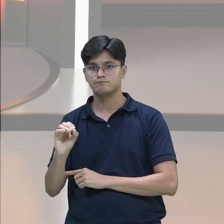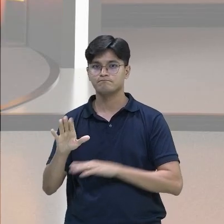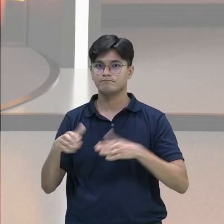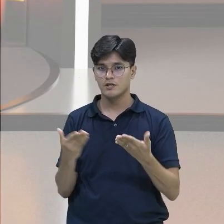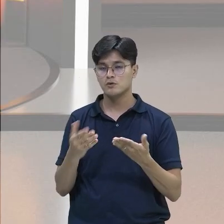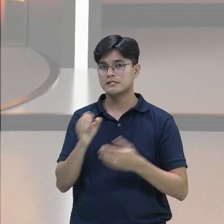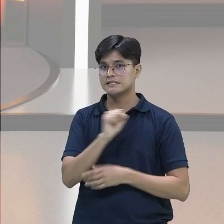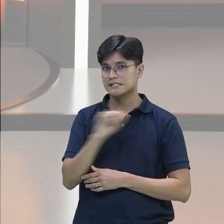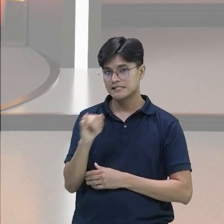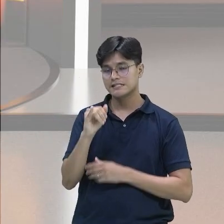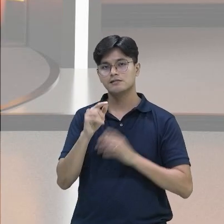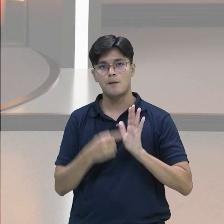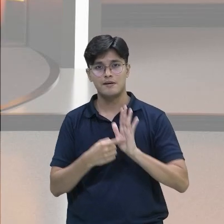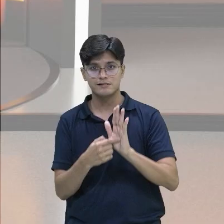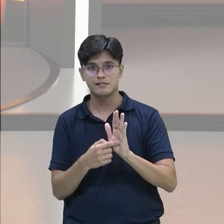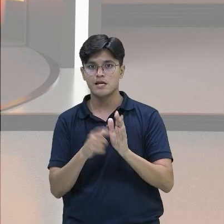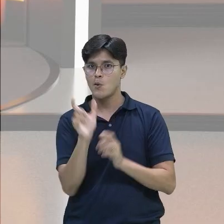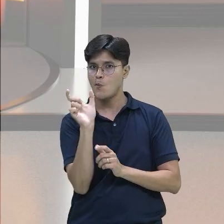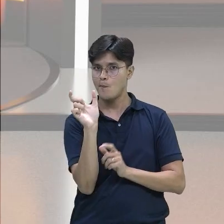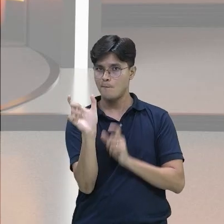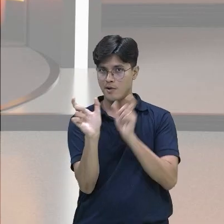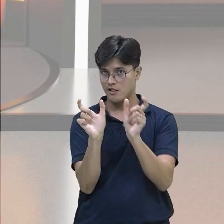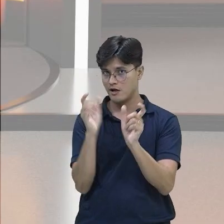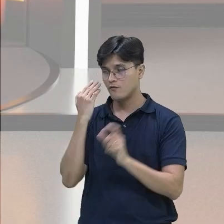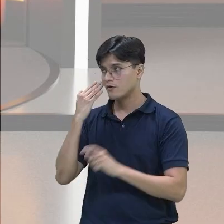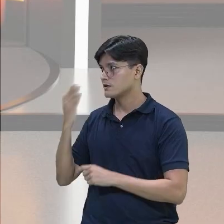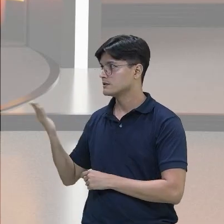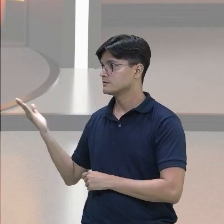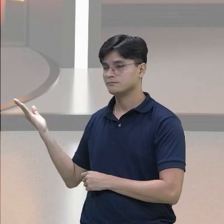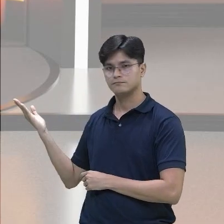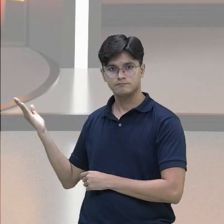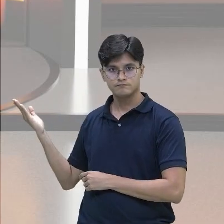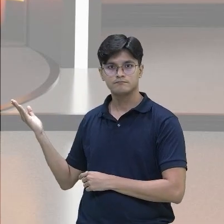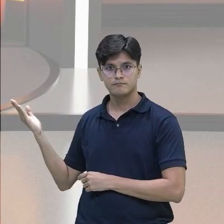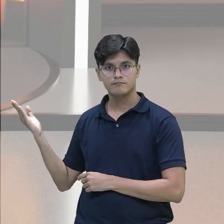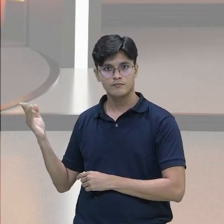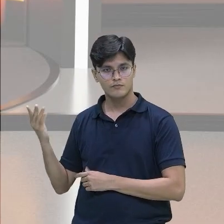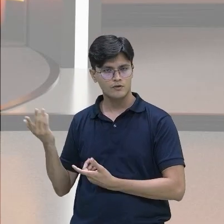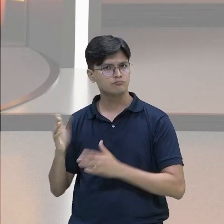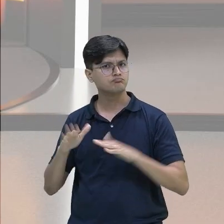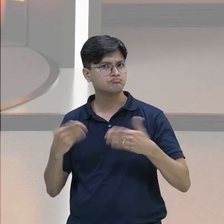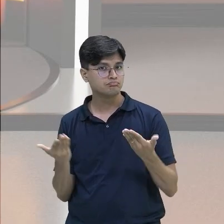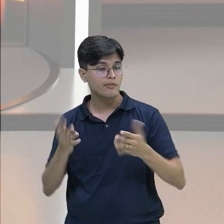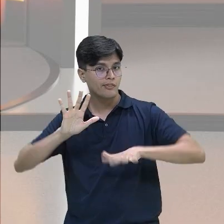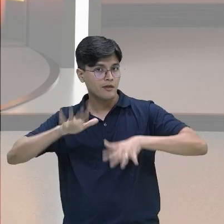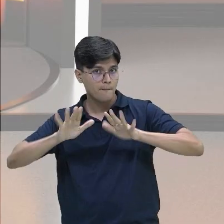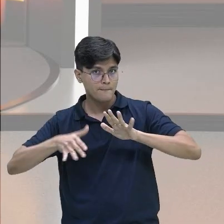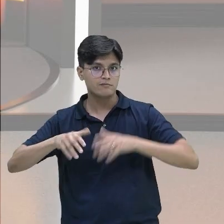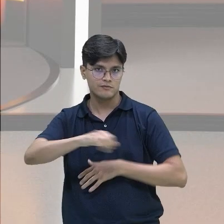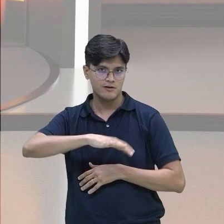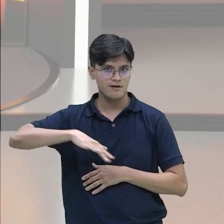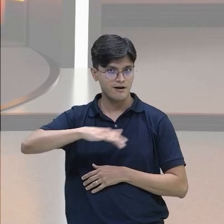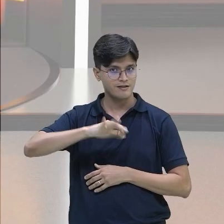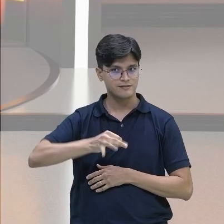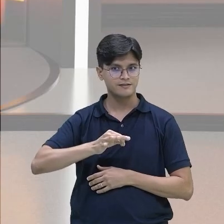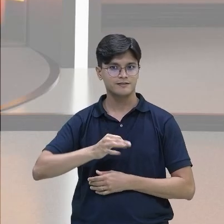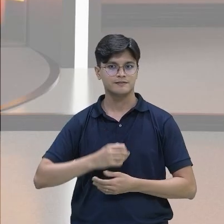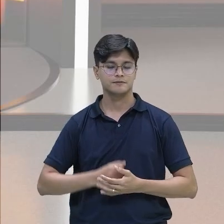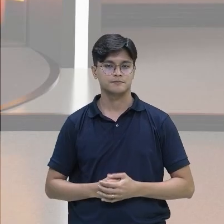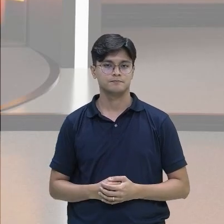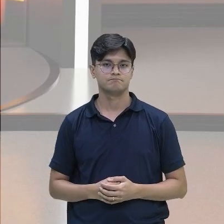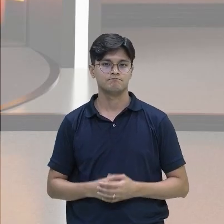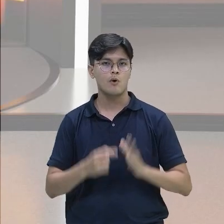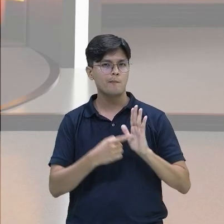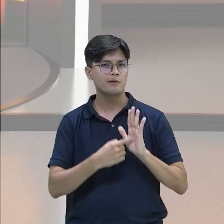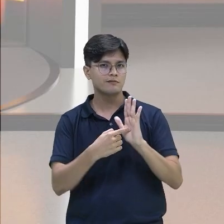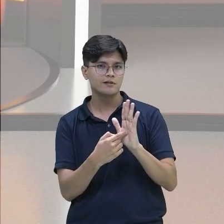brasileiro, depende da área também. Essa área vai ser aquela linha que nós vimos no mapa, tá bom? Que vai